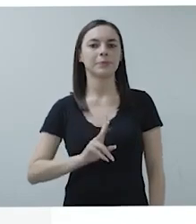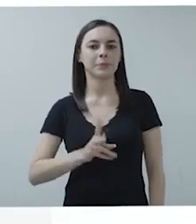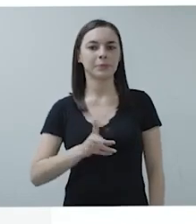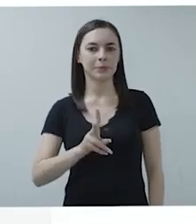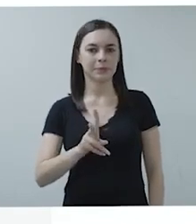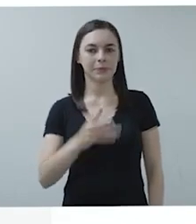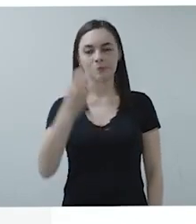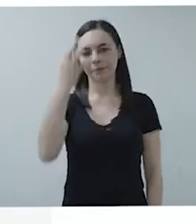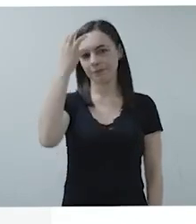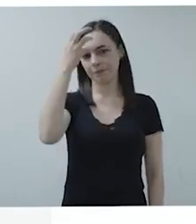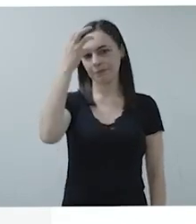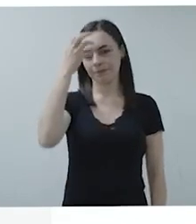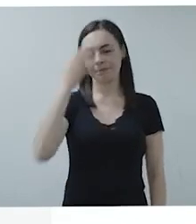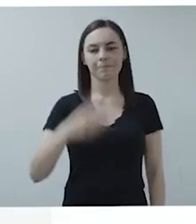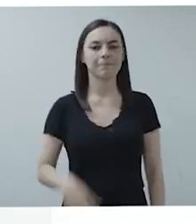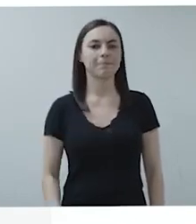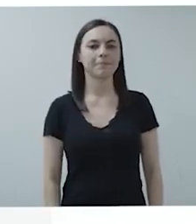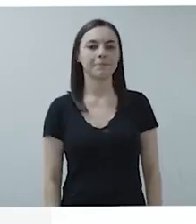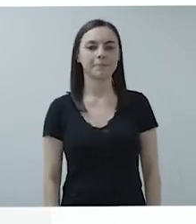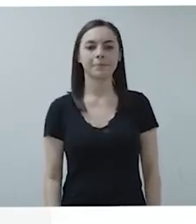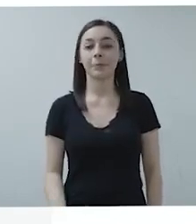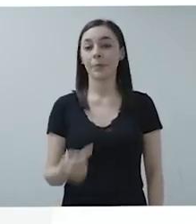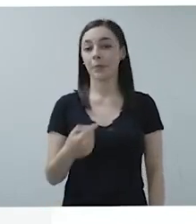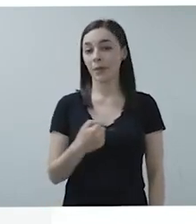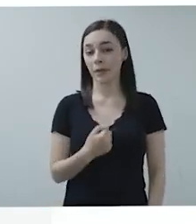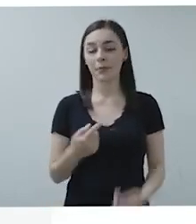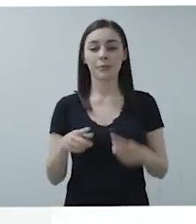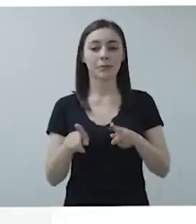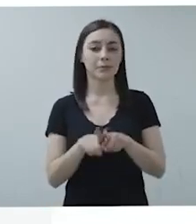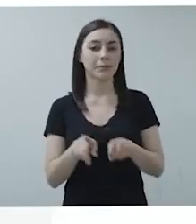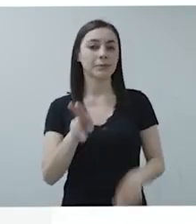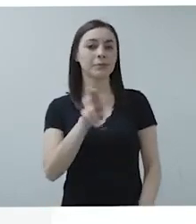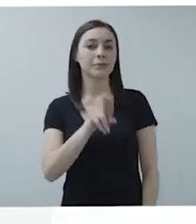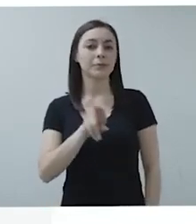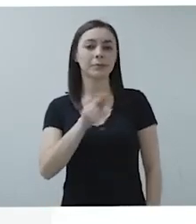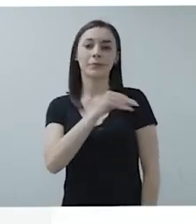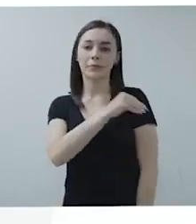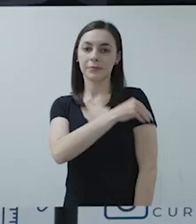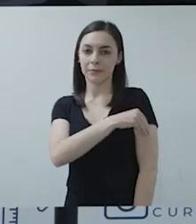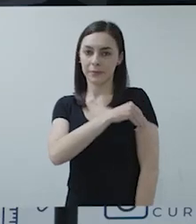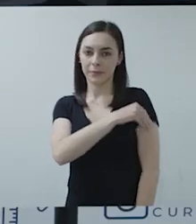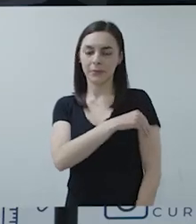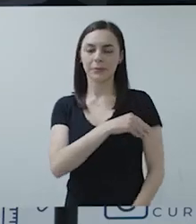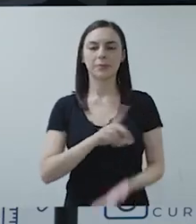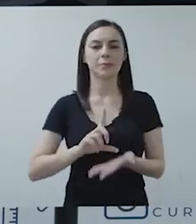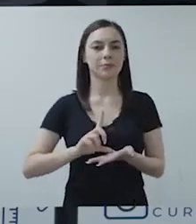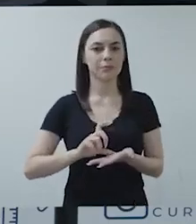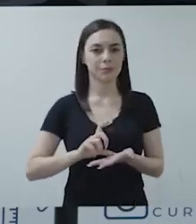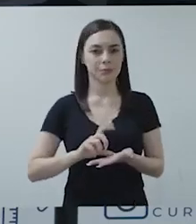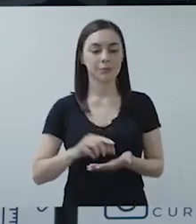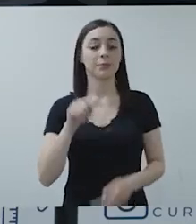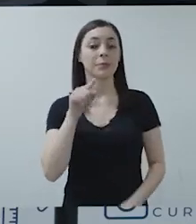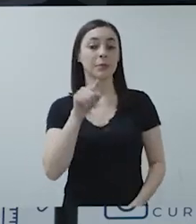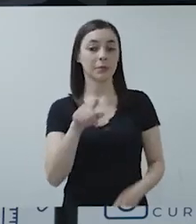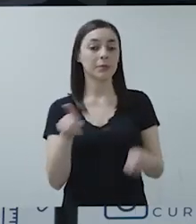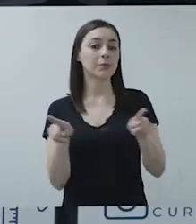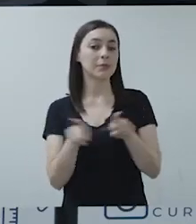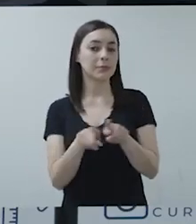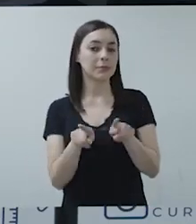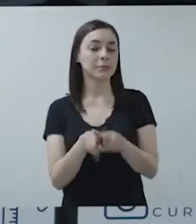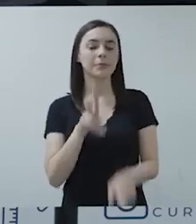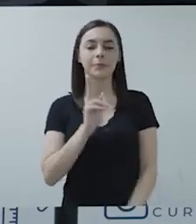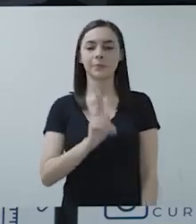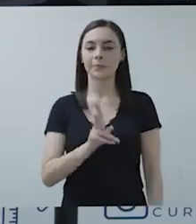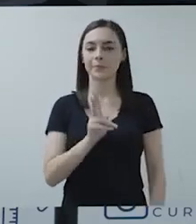com esse hábito. E eu por aqui vou usando então o álcool e vocês aí em casa também